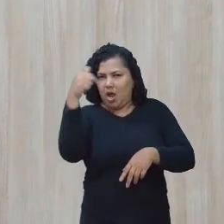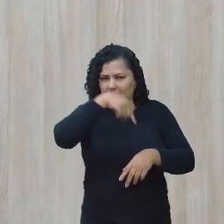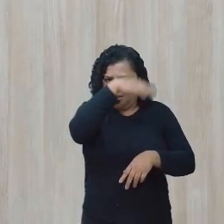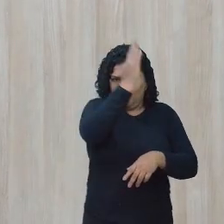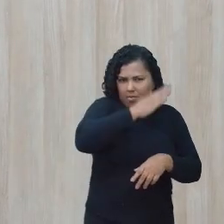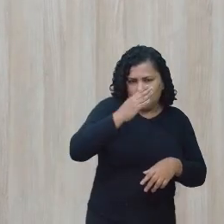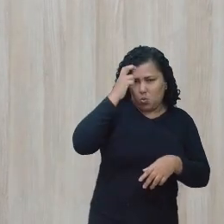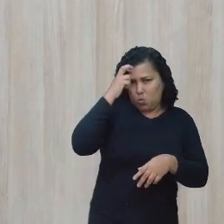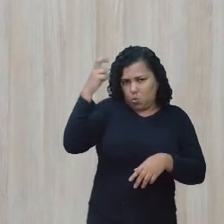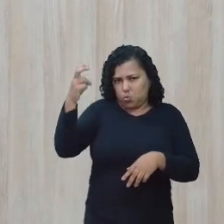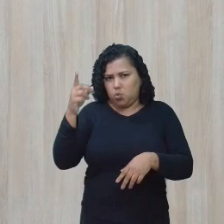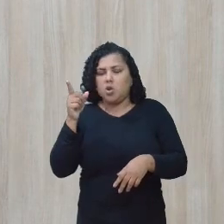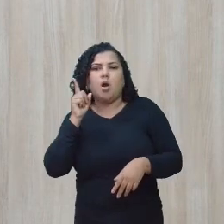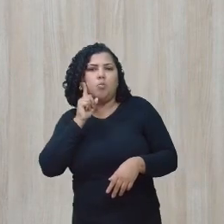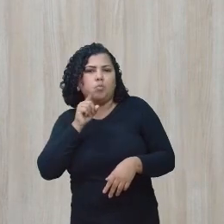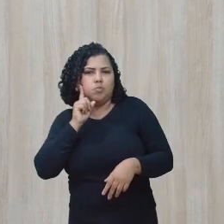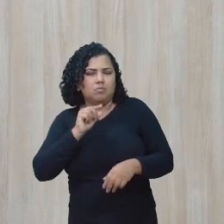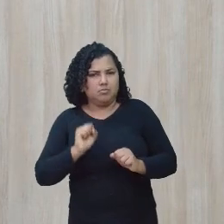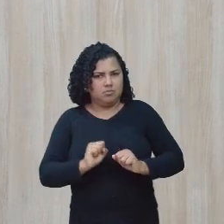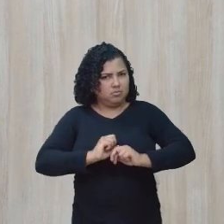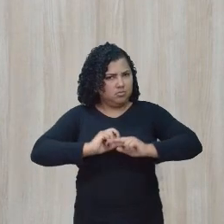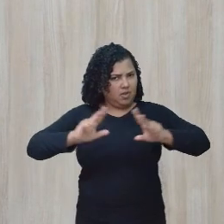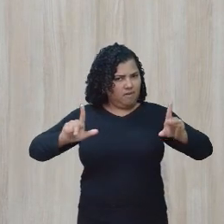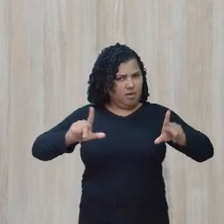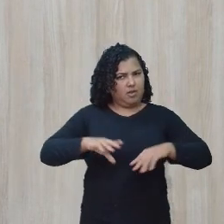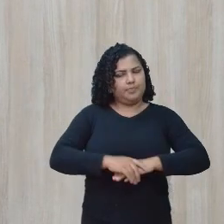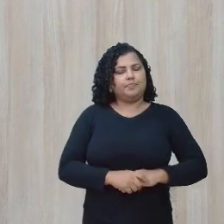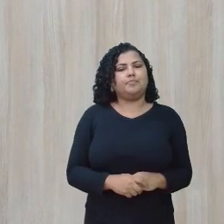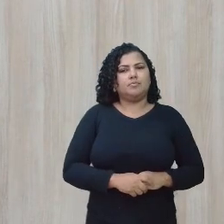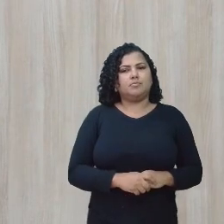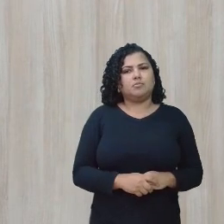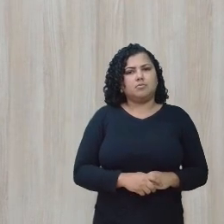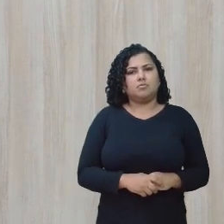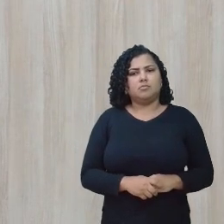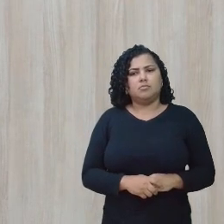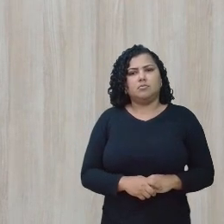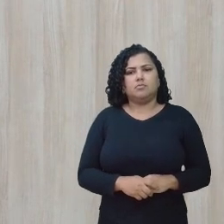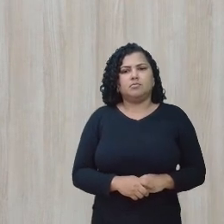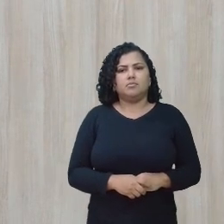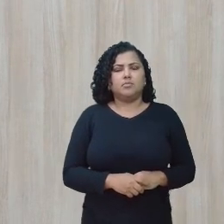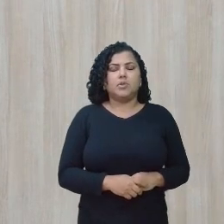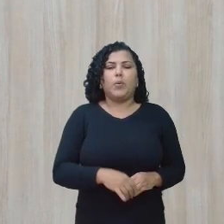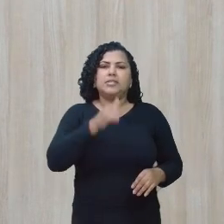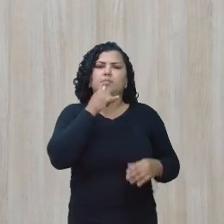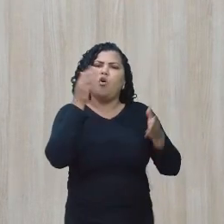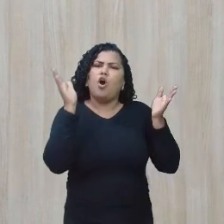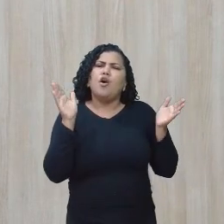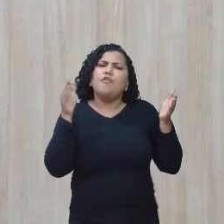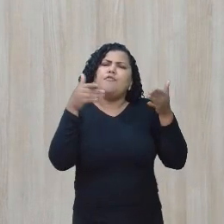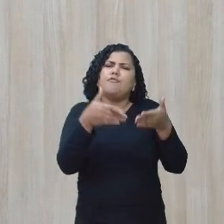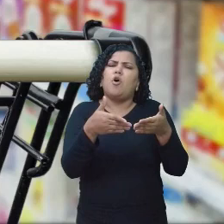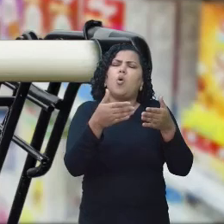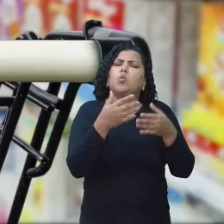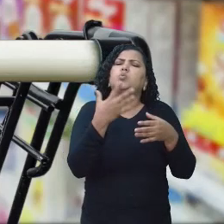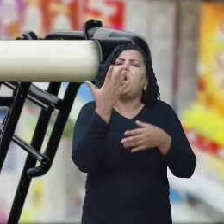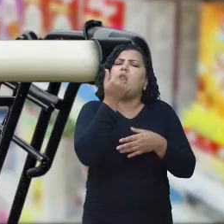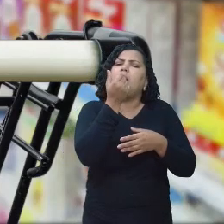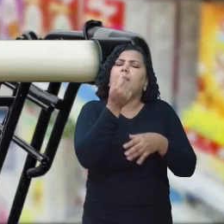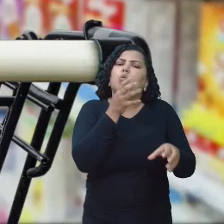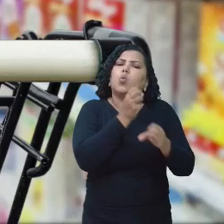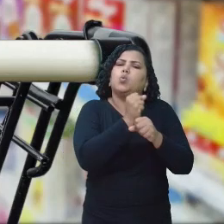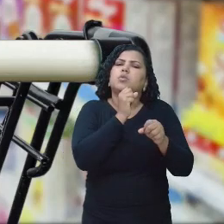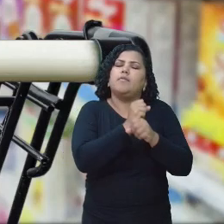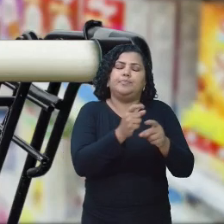esse pensamento. Então, vamos lá. Ó. Aqui temos, novamente, os nossos... Vamos focar agora nos contáveis. Temos aí,